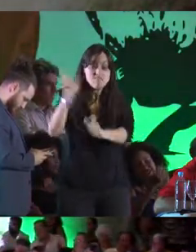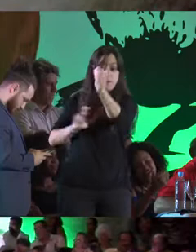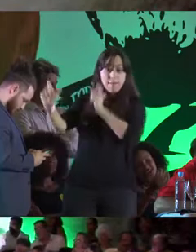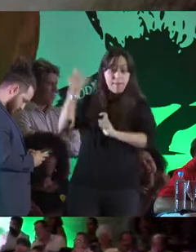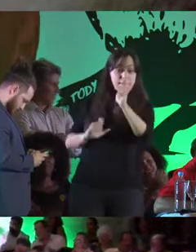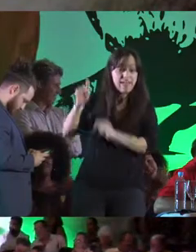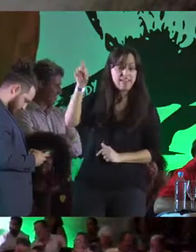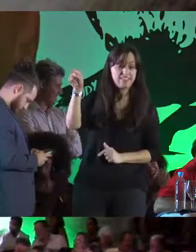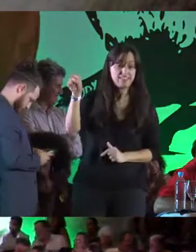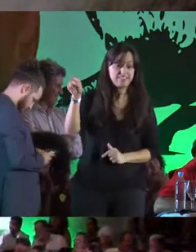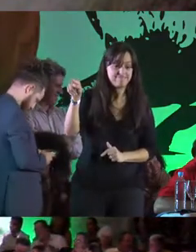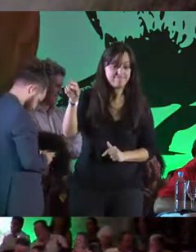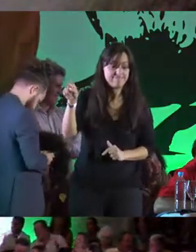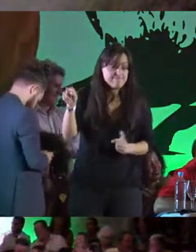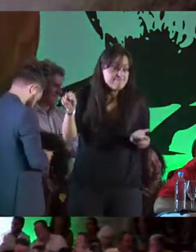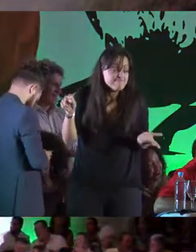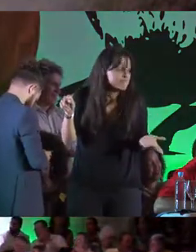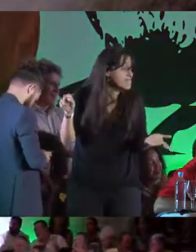perceber,